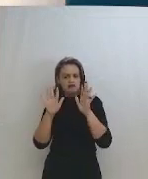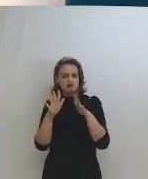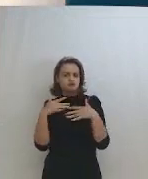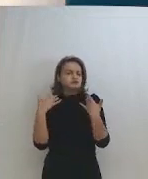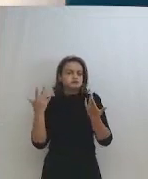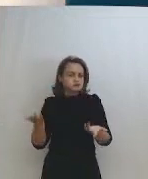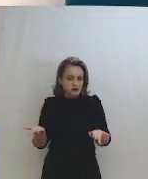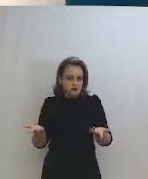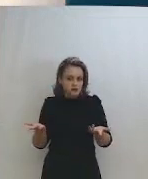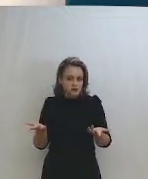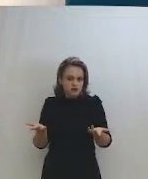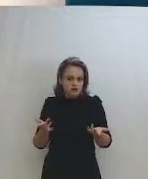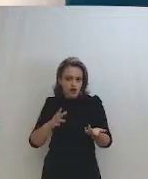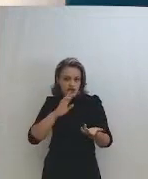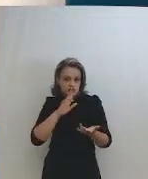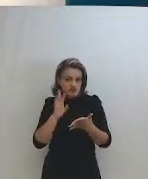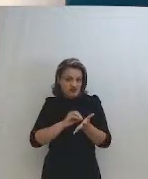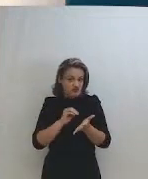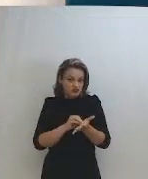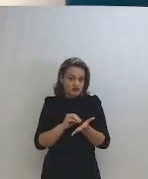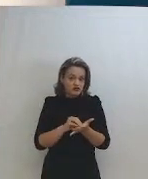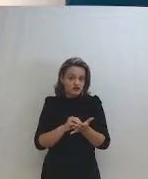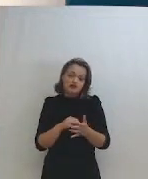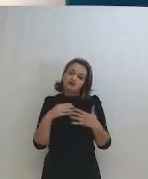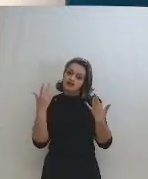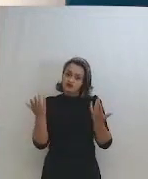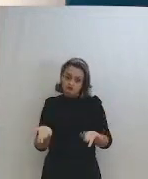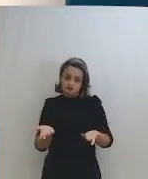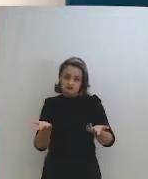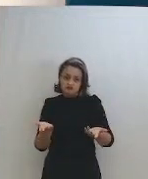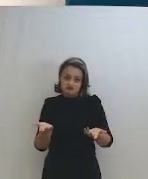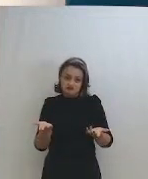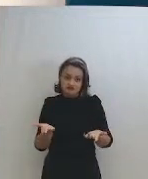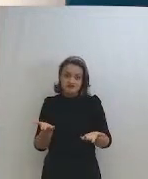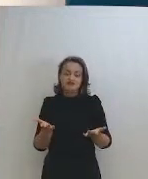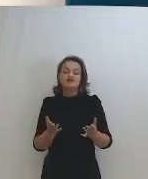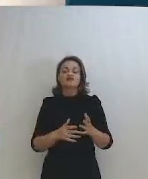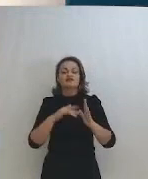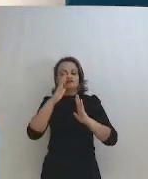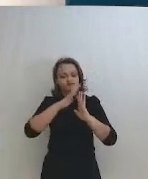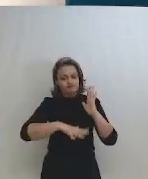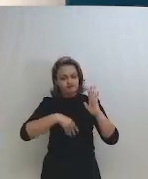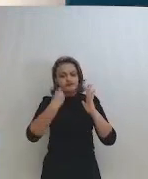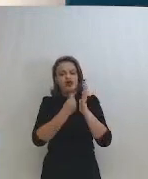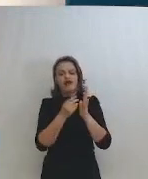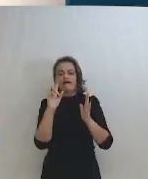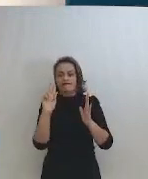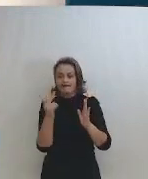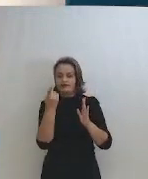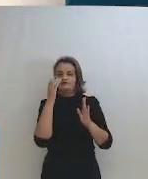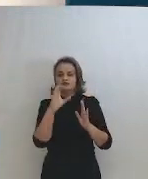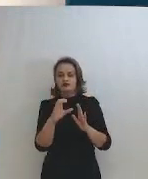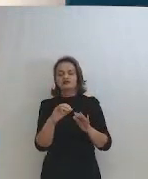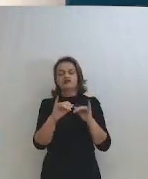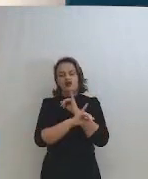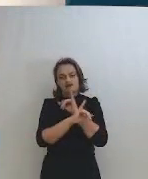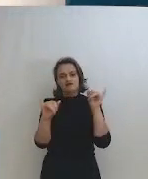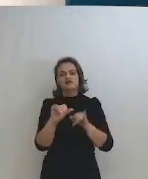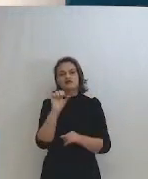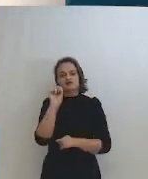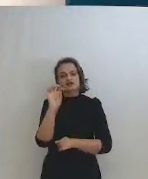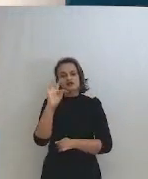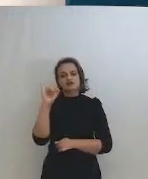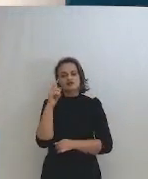restou alternativa diversa, senão impetrar um habeas corpus perante o Tribunal de Justiça de Rondônia, a fim